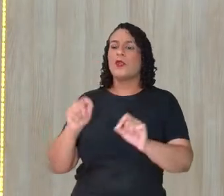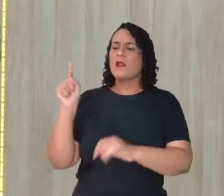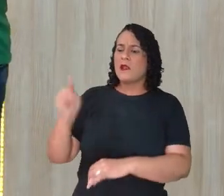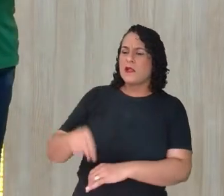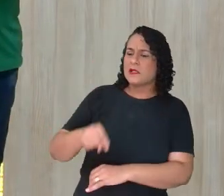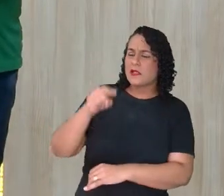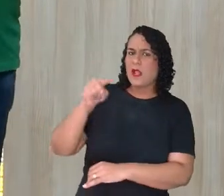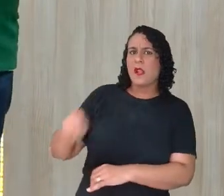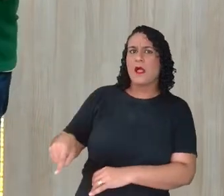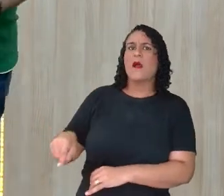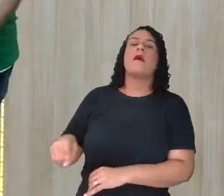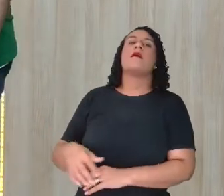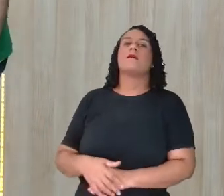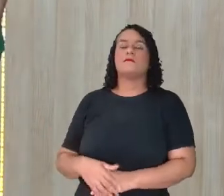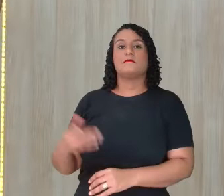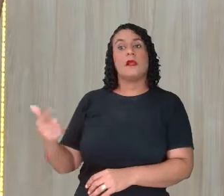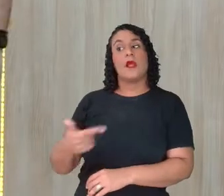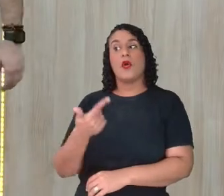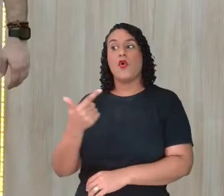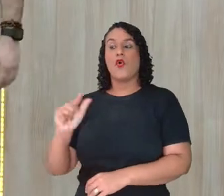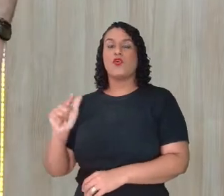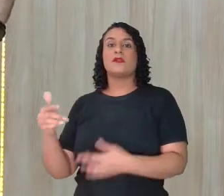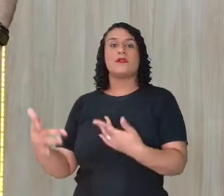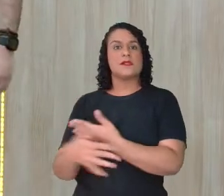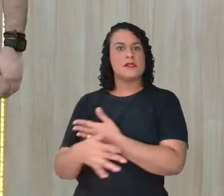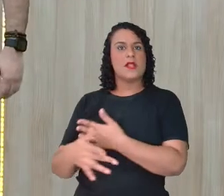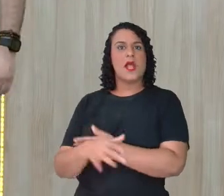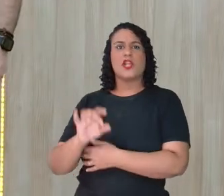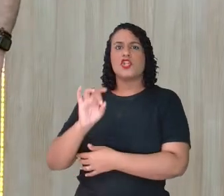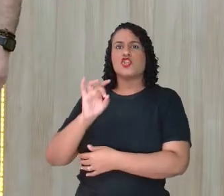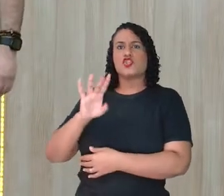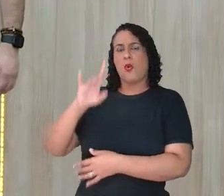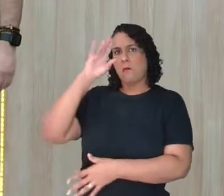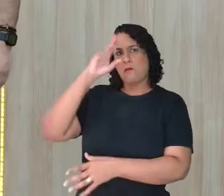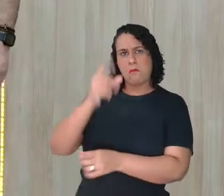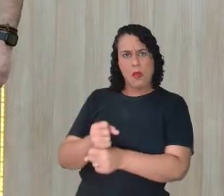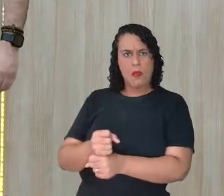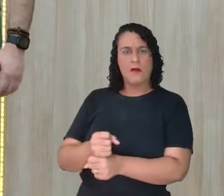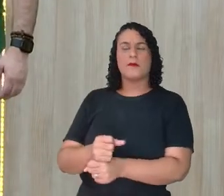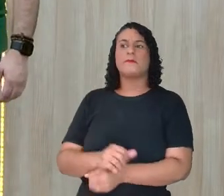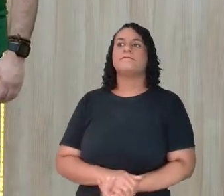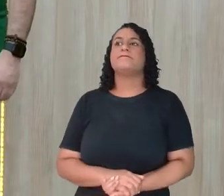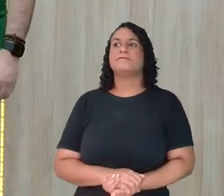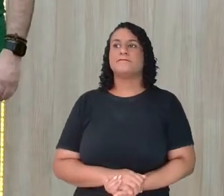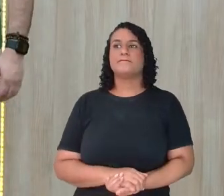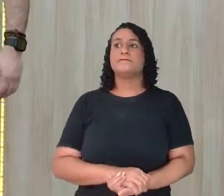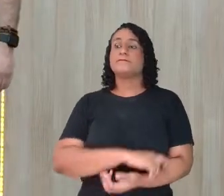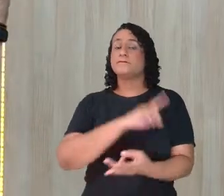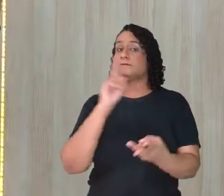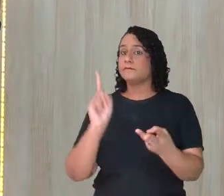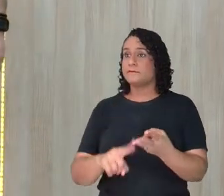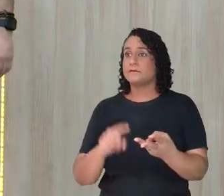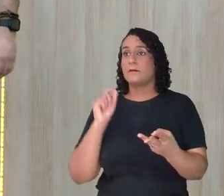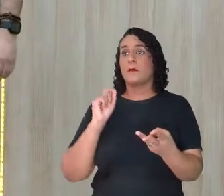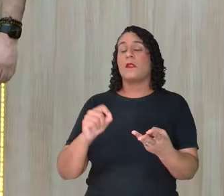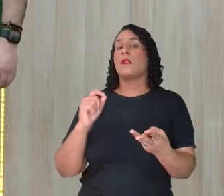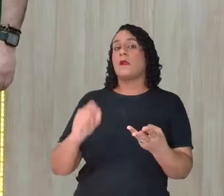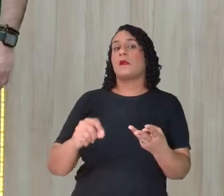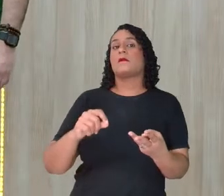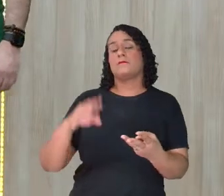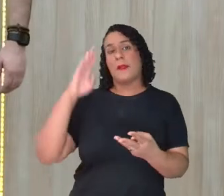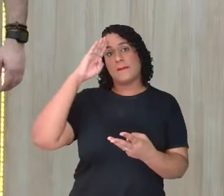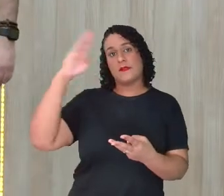por parte dessas cidades. E uma outra questão, e essa vai ser uma das